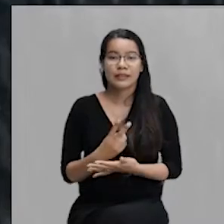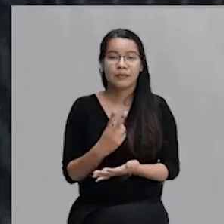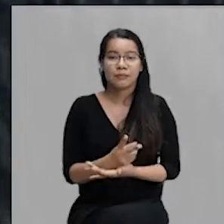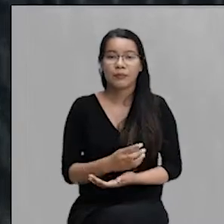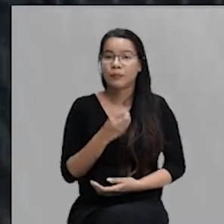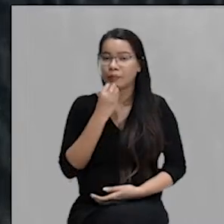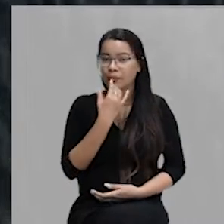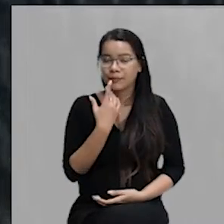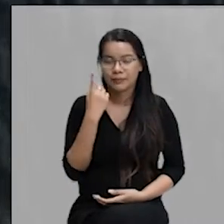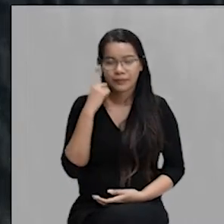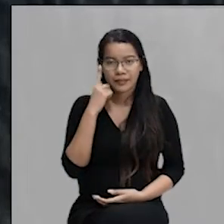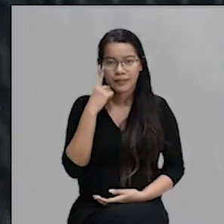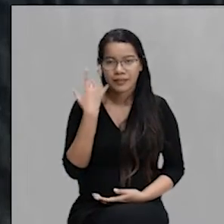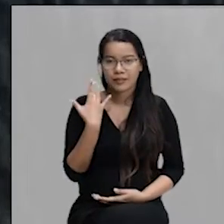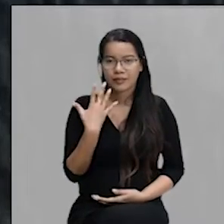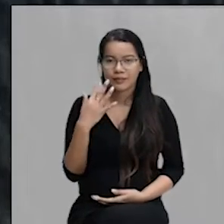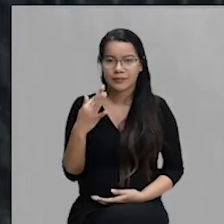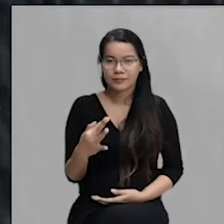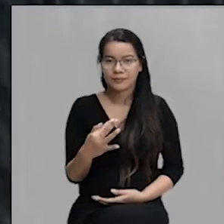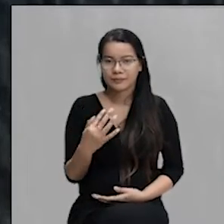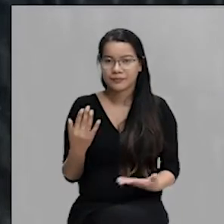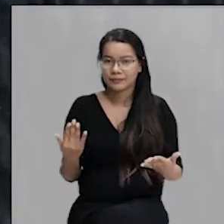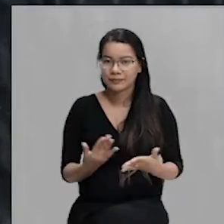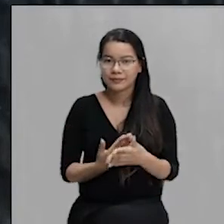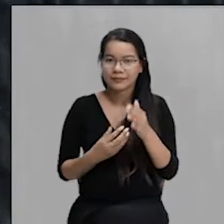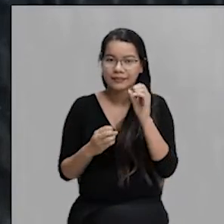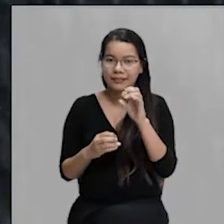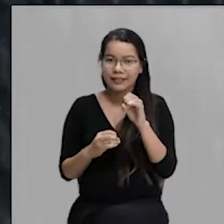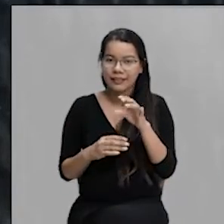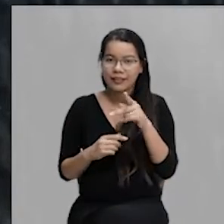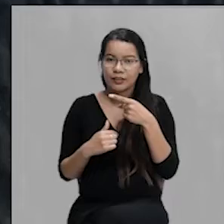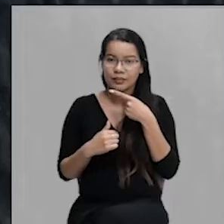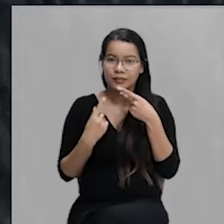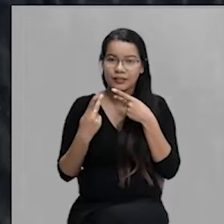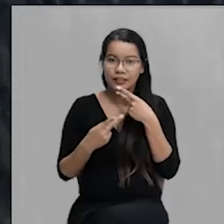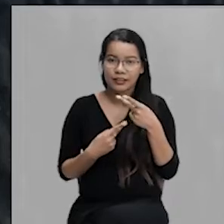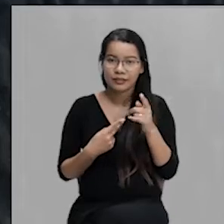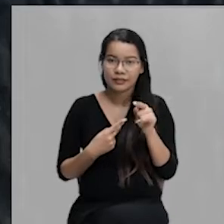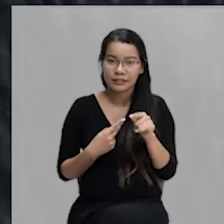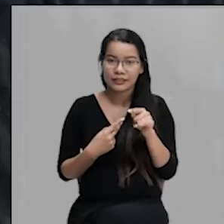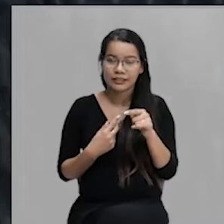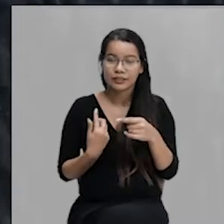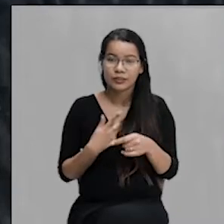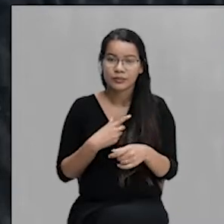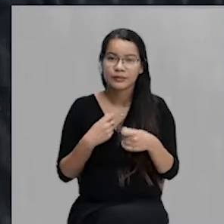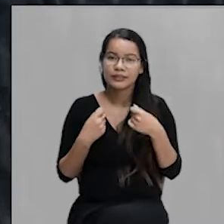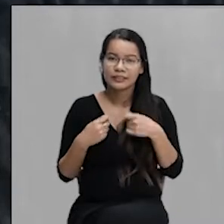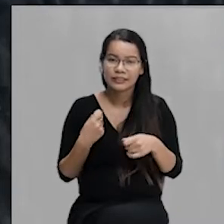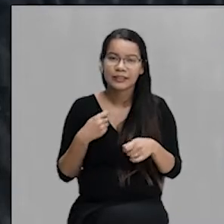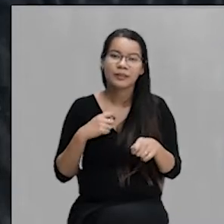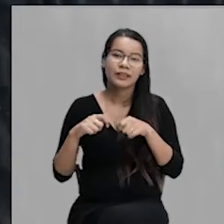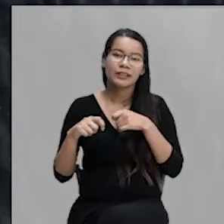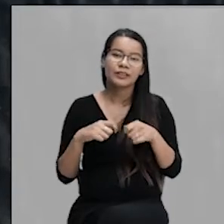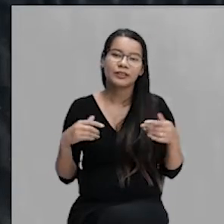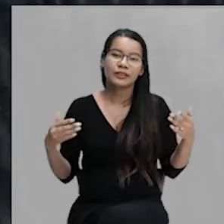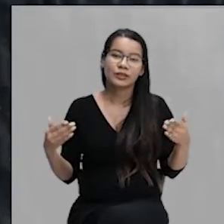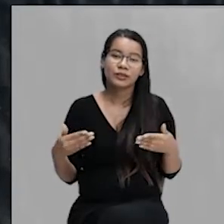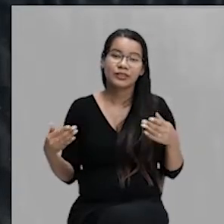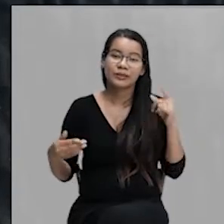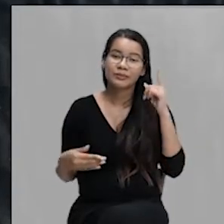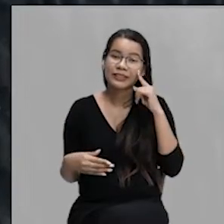pensar no futuro. Aqui na aula eu falo muito para vocês, a gente precisa agir no hoje, pensando no